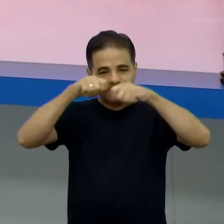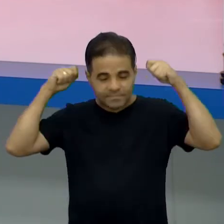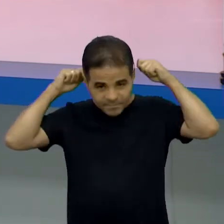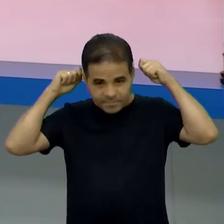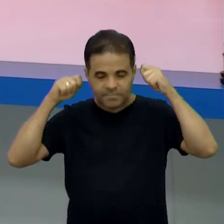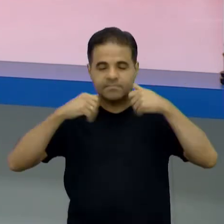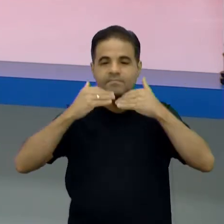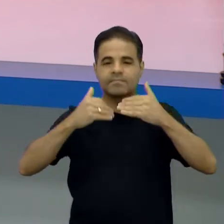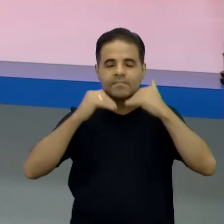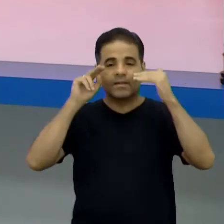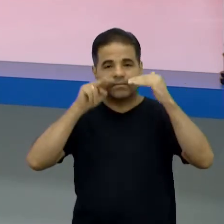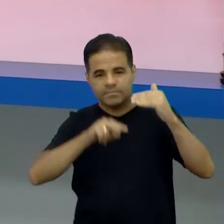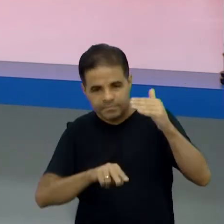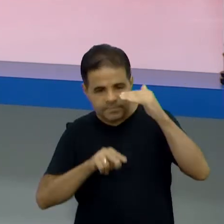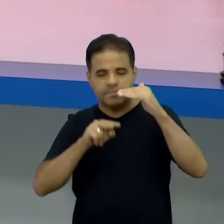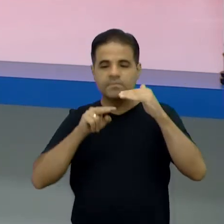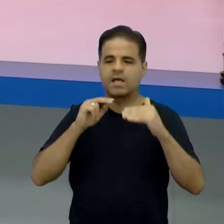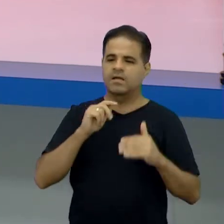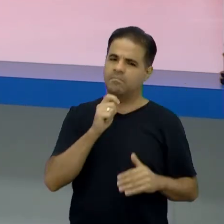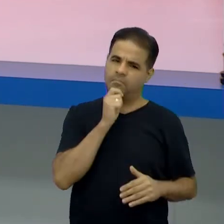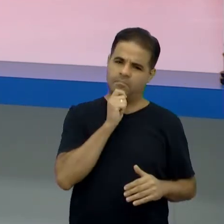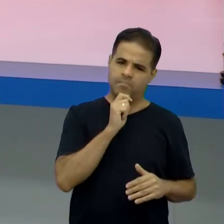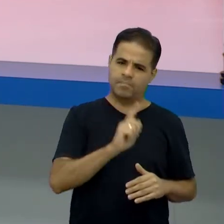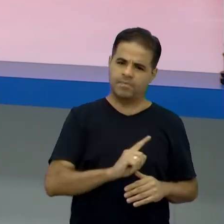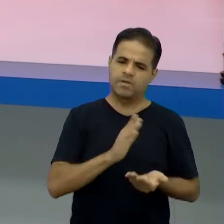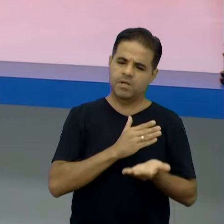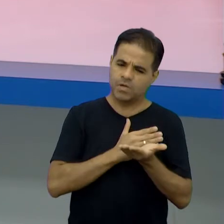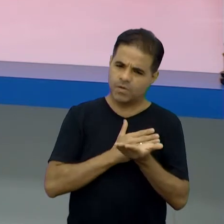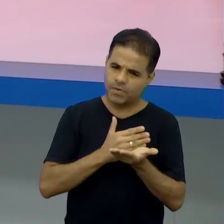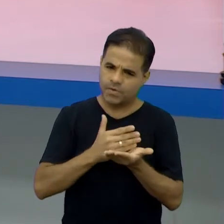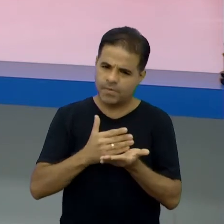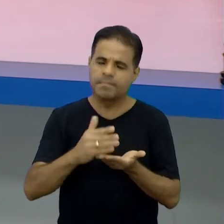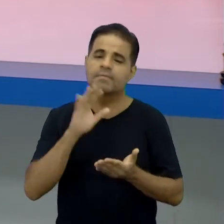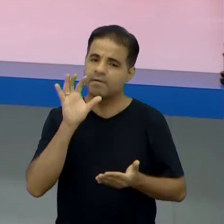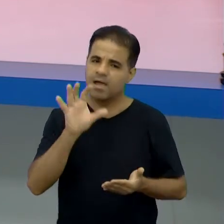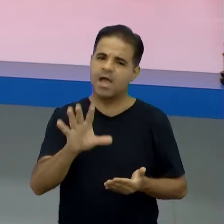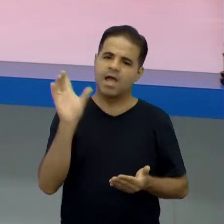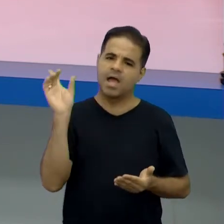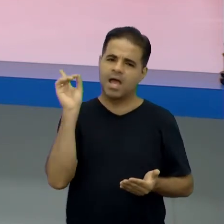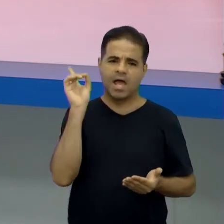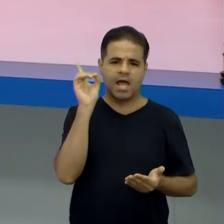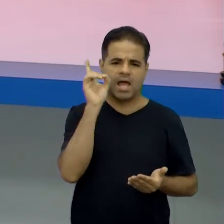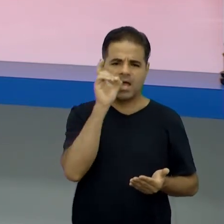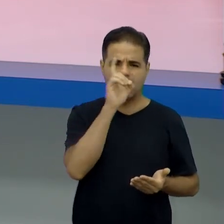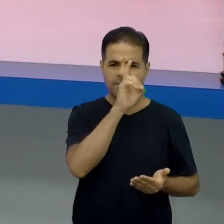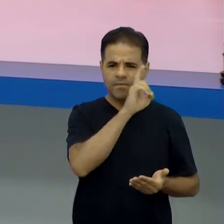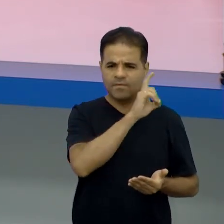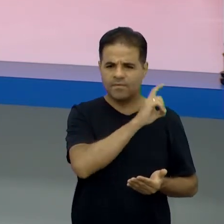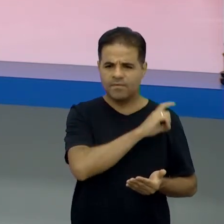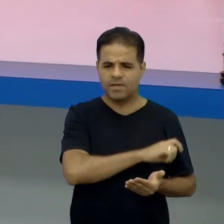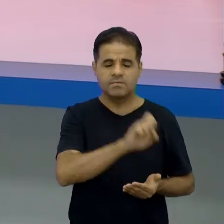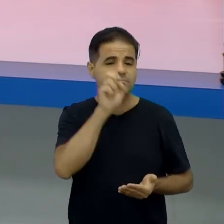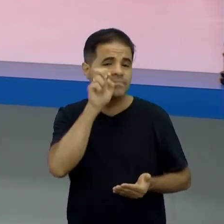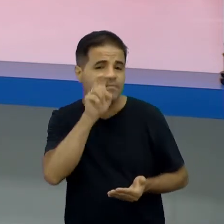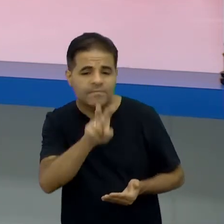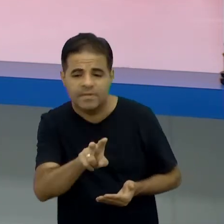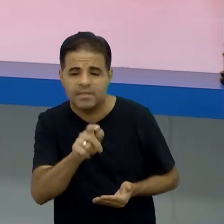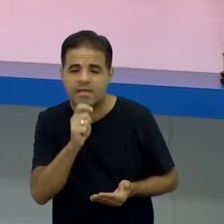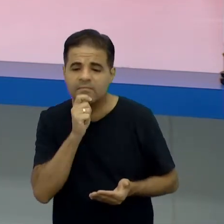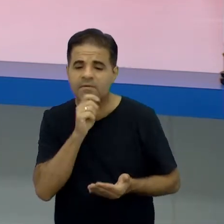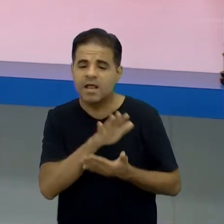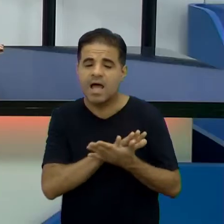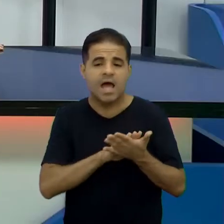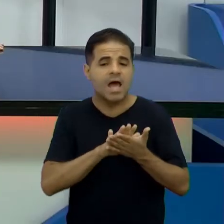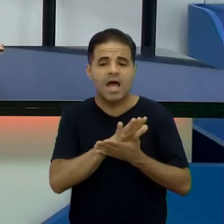ficar olhando por baixo também. Então, é assim, já começa a dificuldade aí. Então você não enxerga nada, você não tem a noção